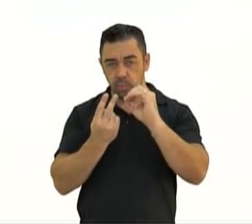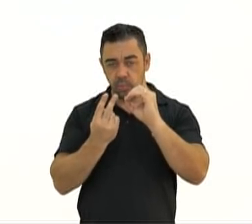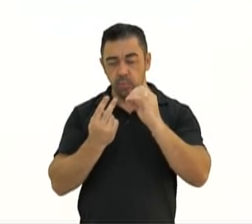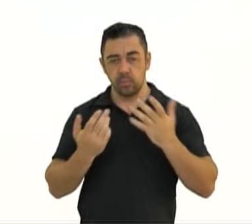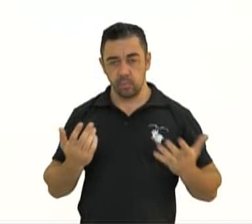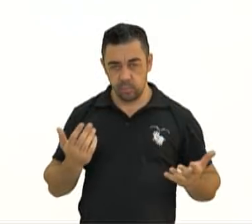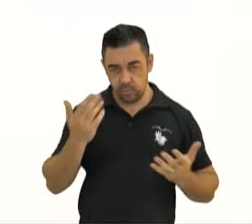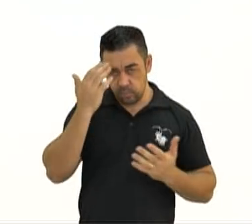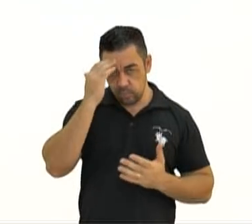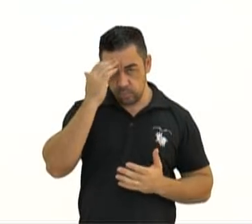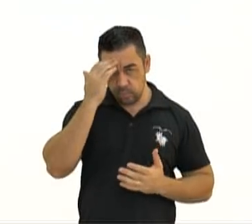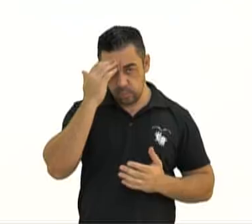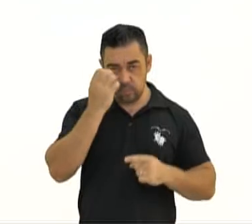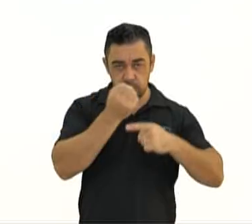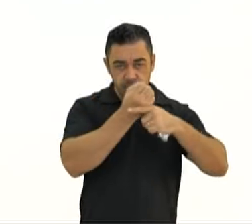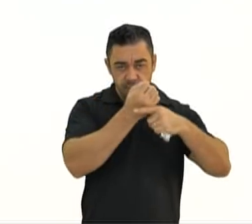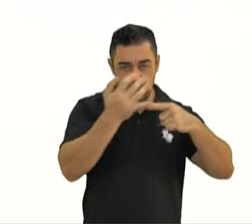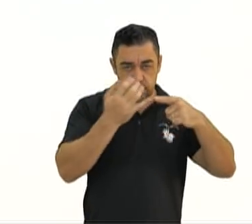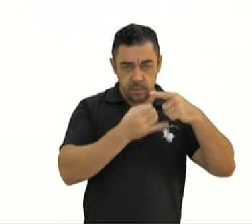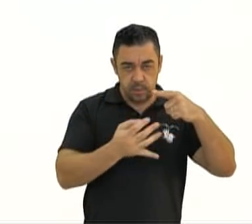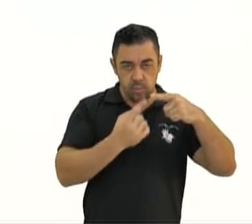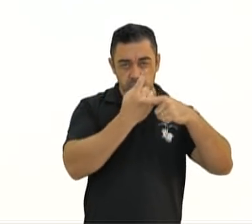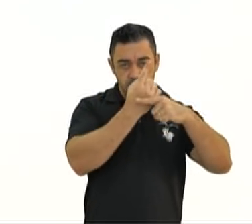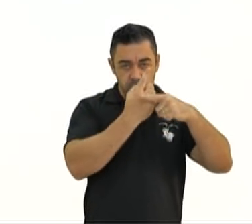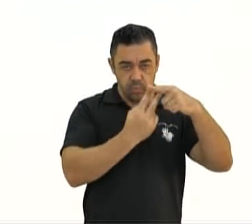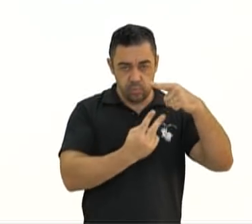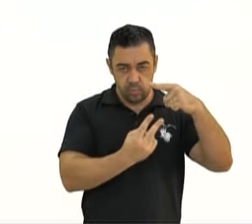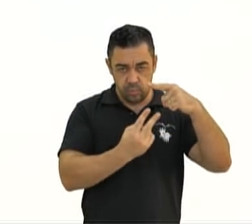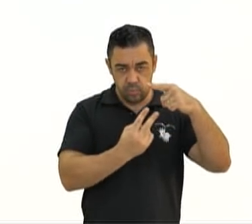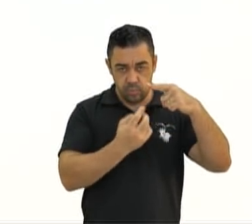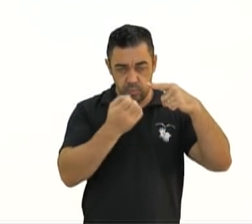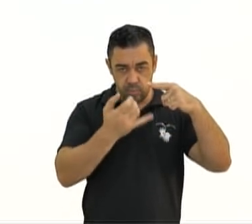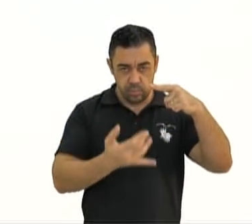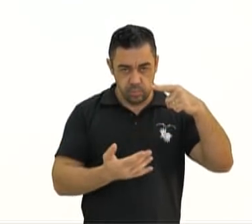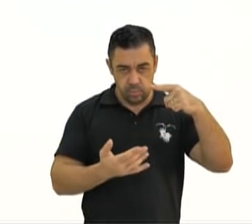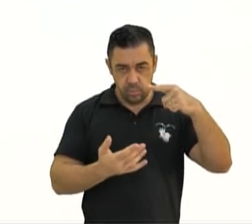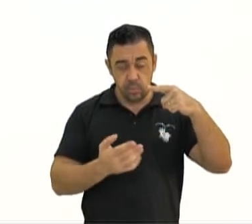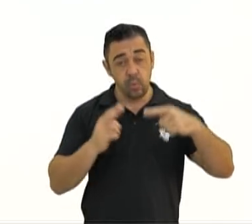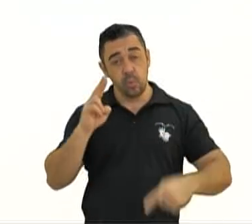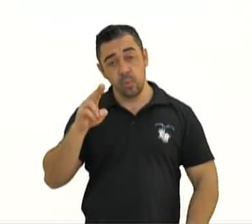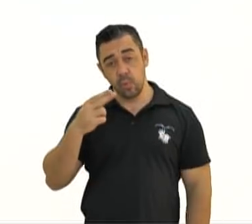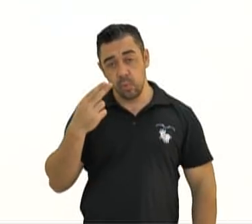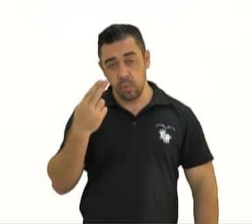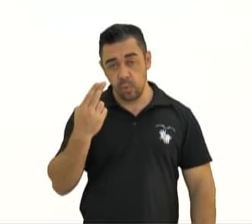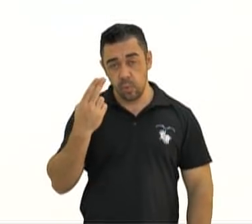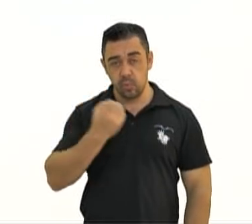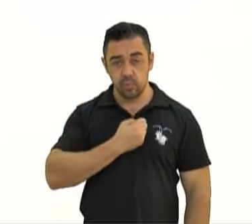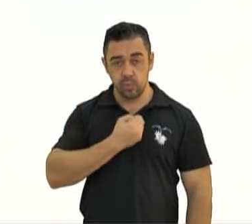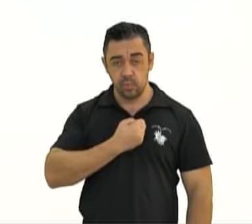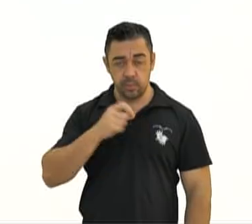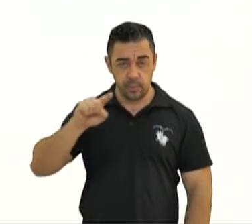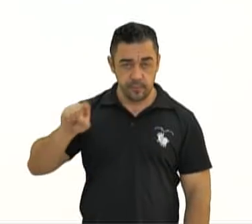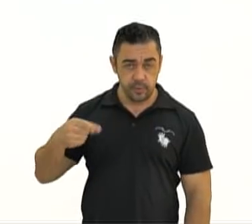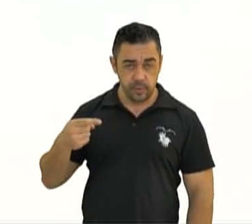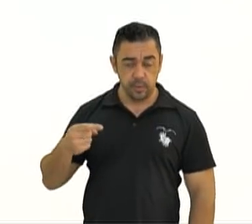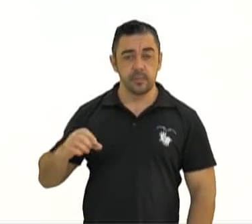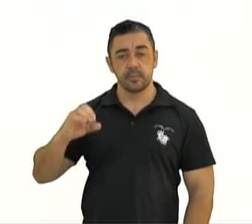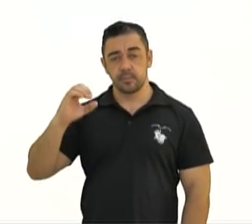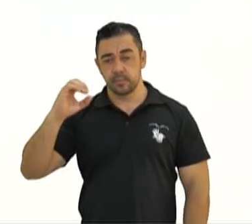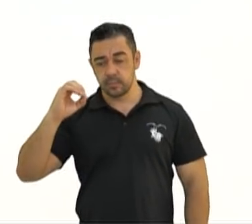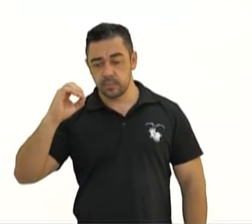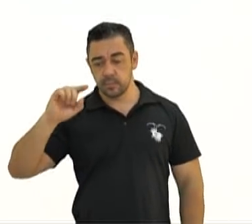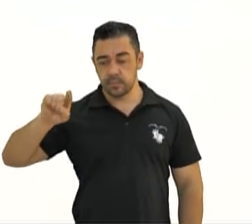meio ou em forma de fração, que é como a professora colocou aqui no quadro, 1 sobre 2, ou eu